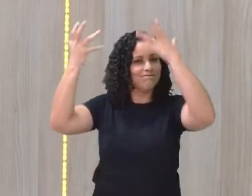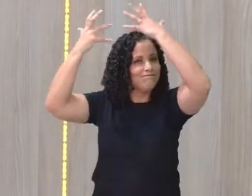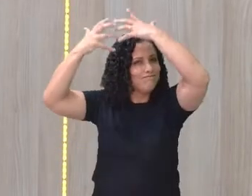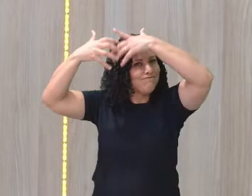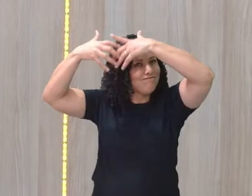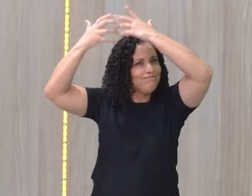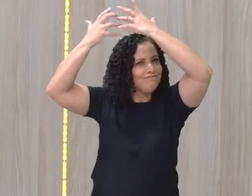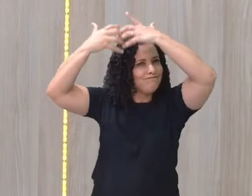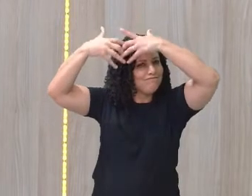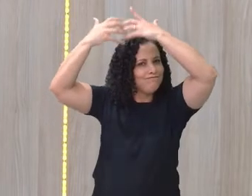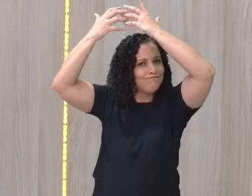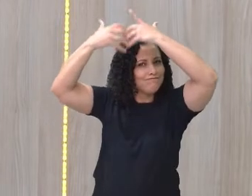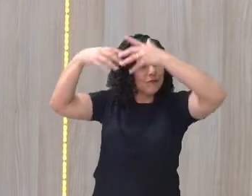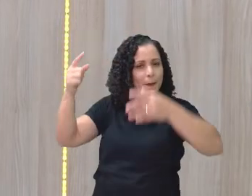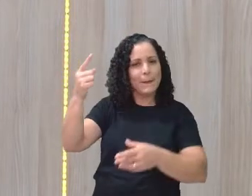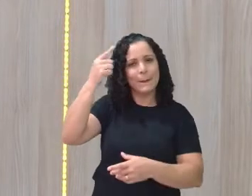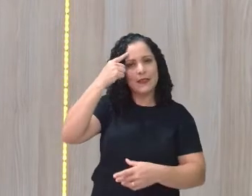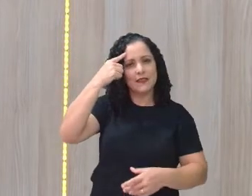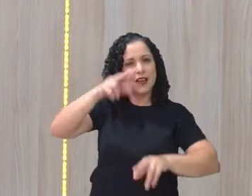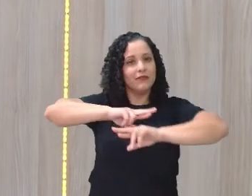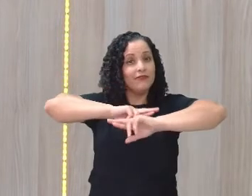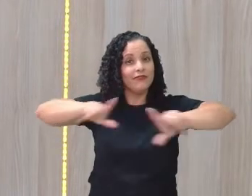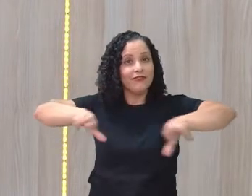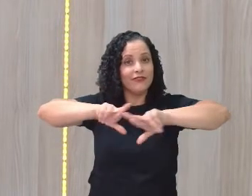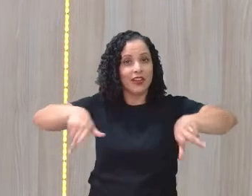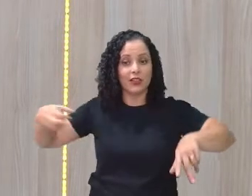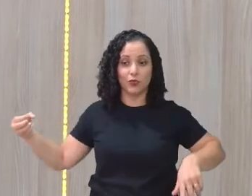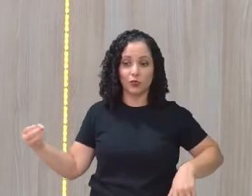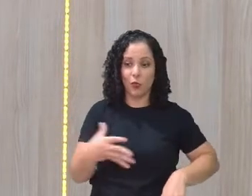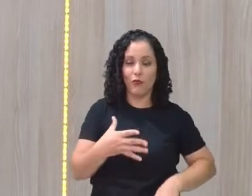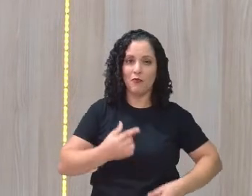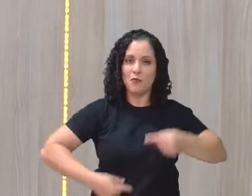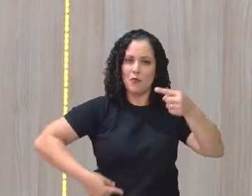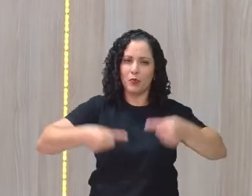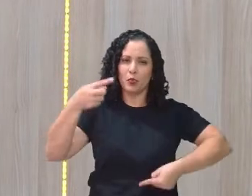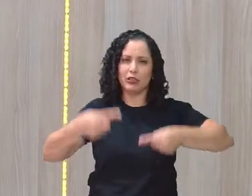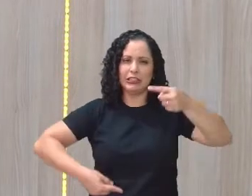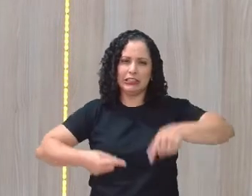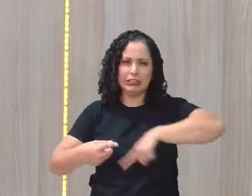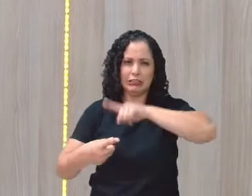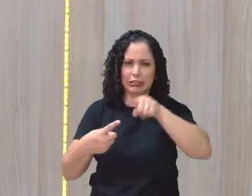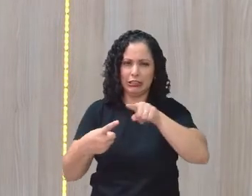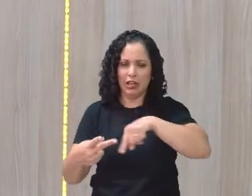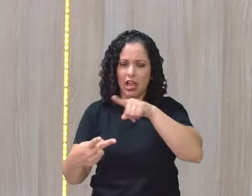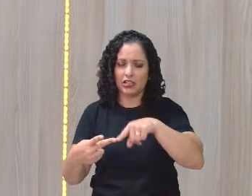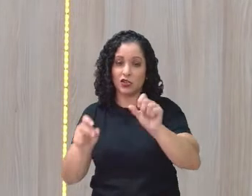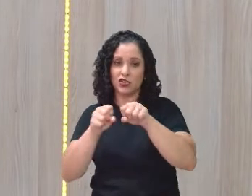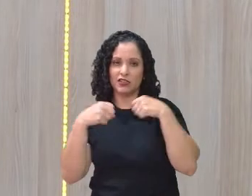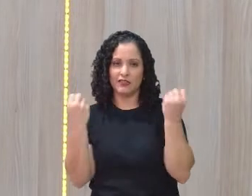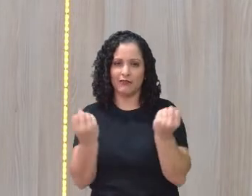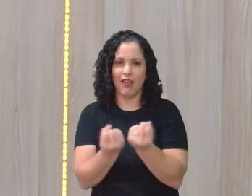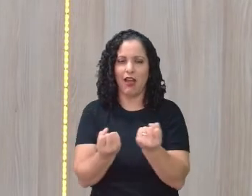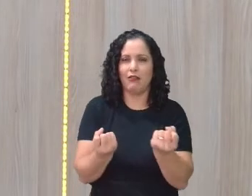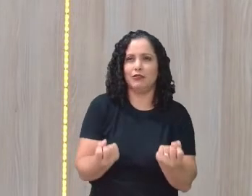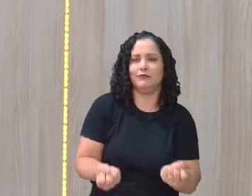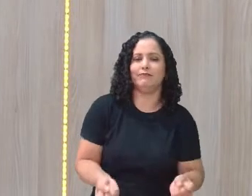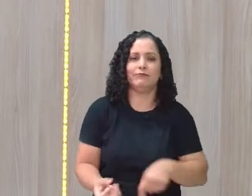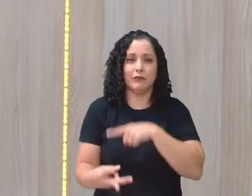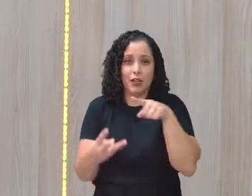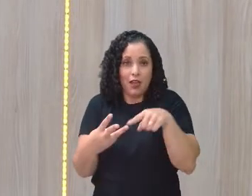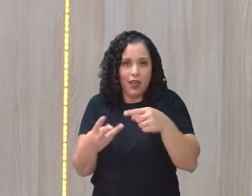para pensar esse novo mundo, para pensar na política, para pensar na sociedade, para pensar